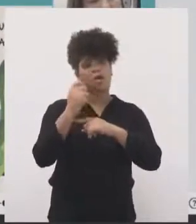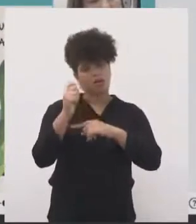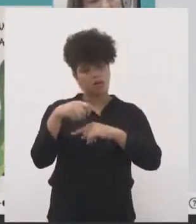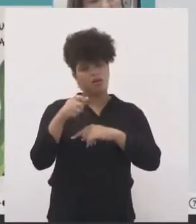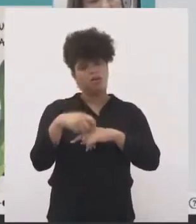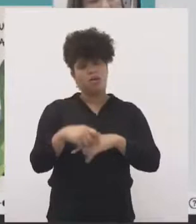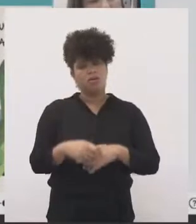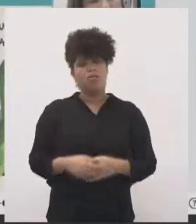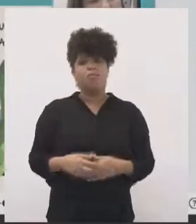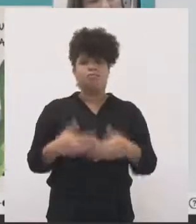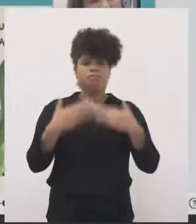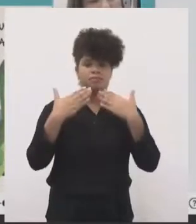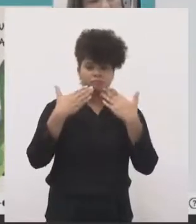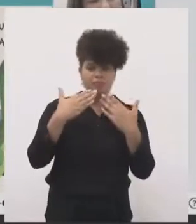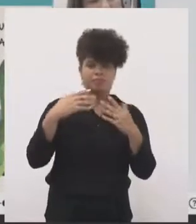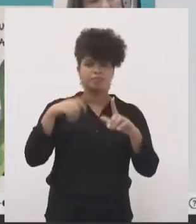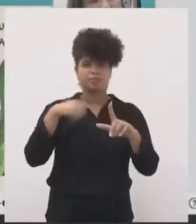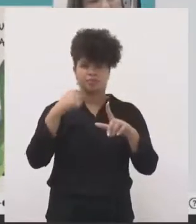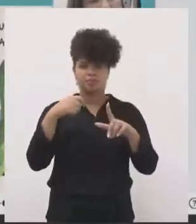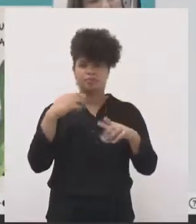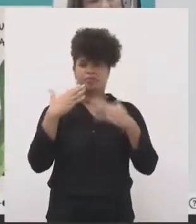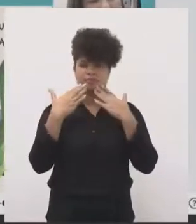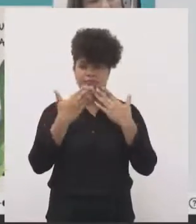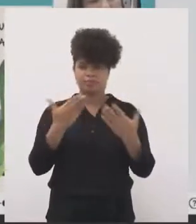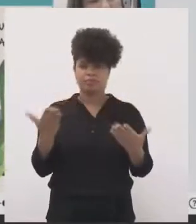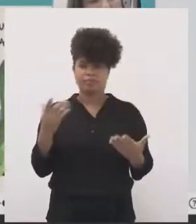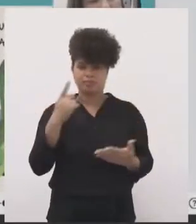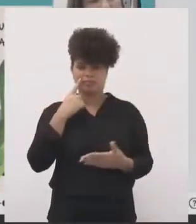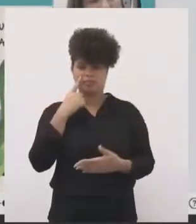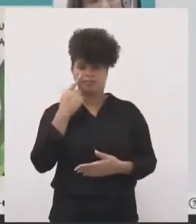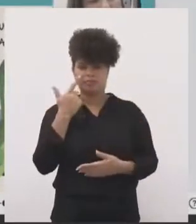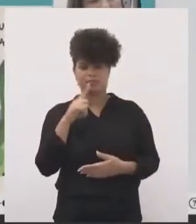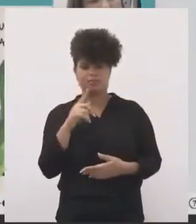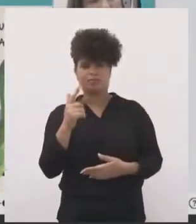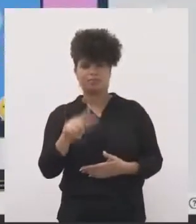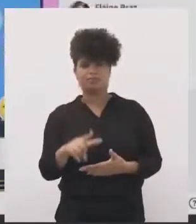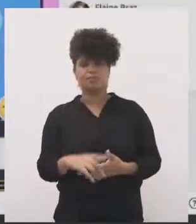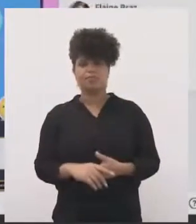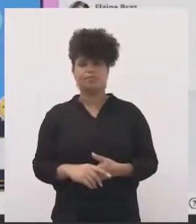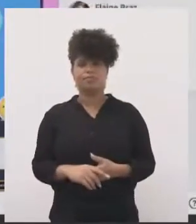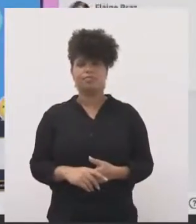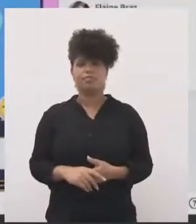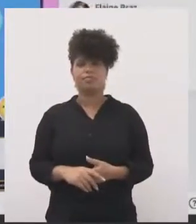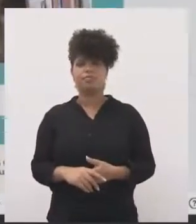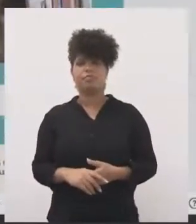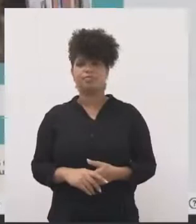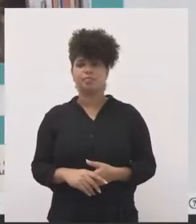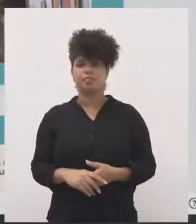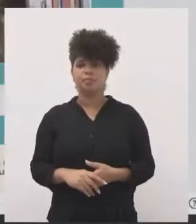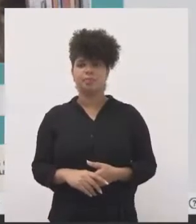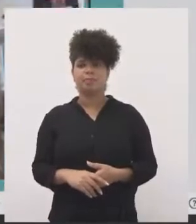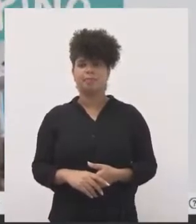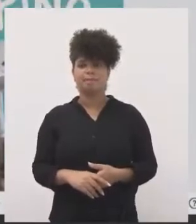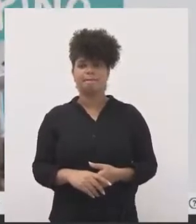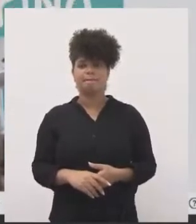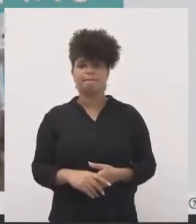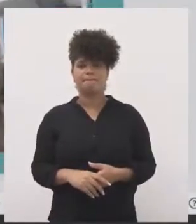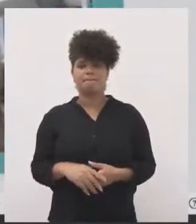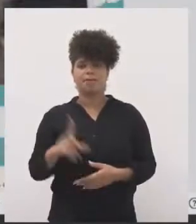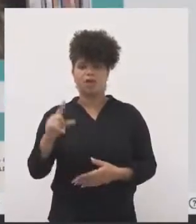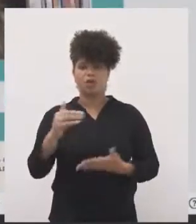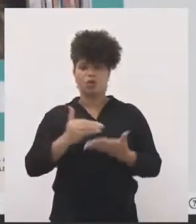de apresentar e gravar do Canva. Eu vou até abrir ele aqui para mostrar para vocês mais uma vez. Esse aqui, né, aquela apresentação